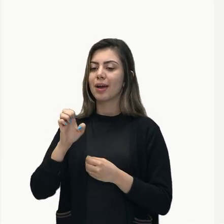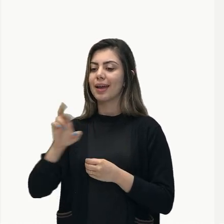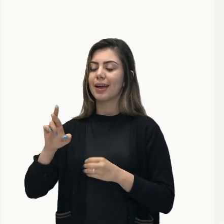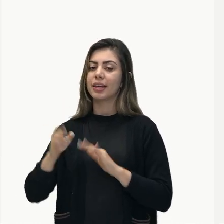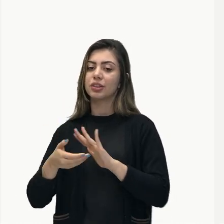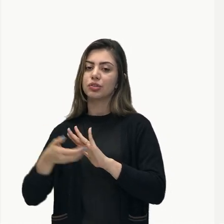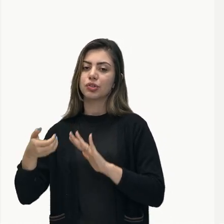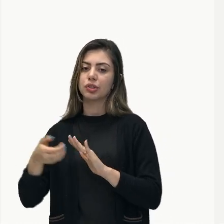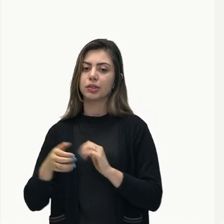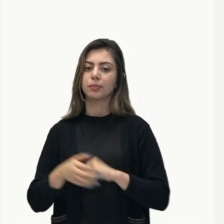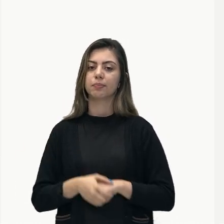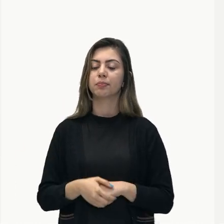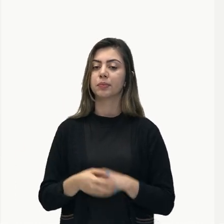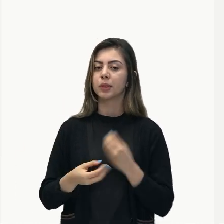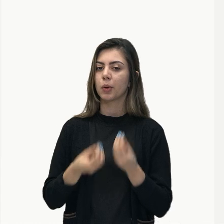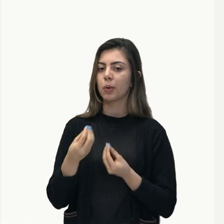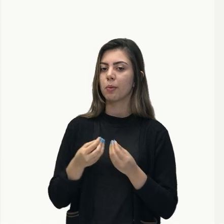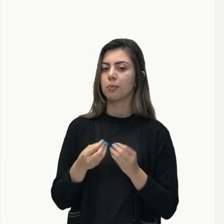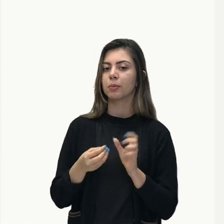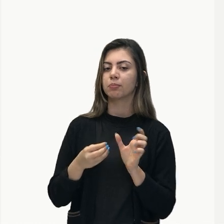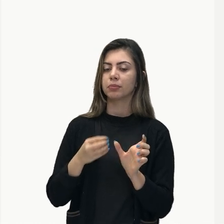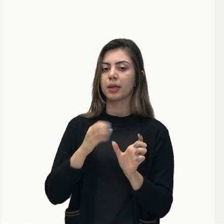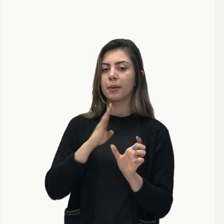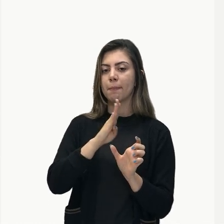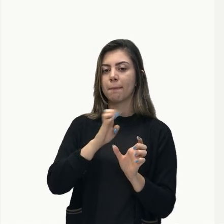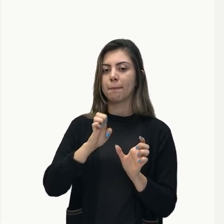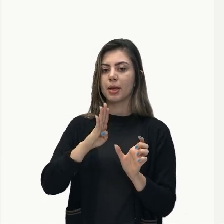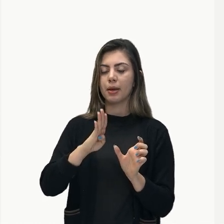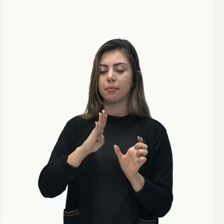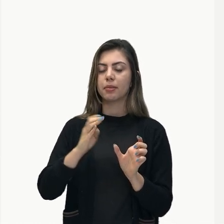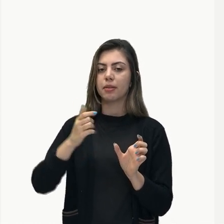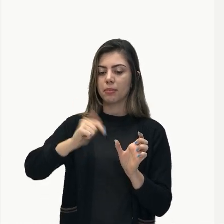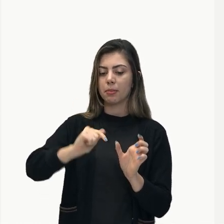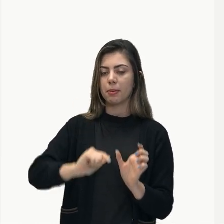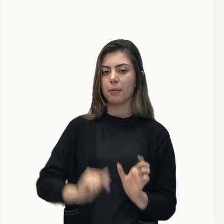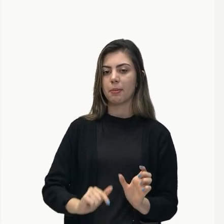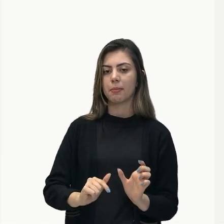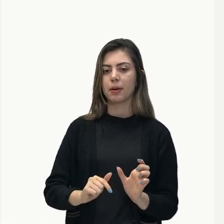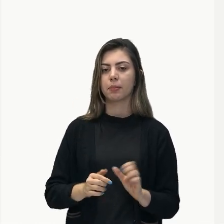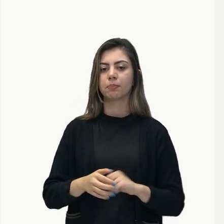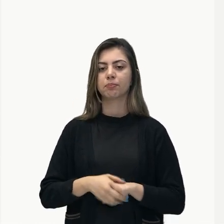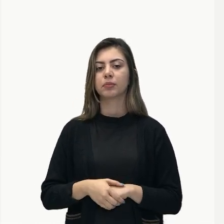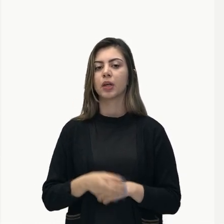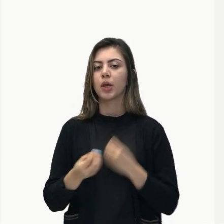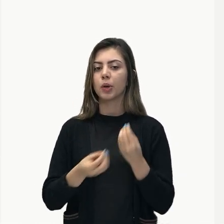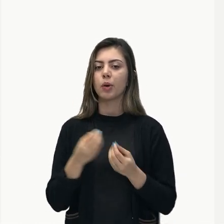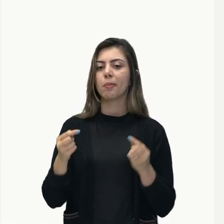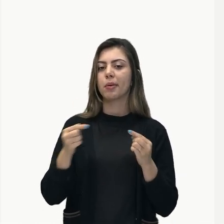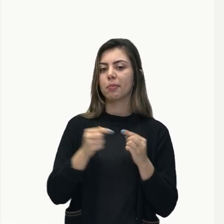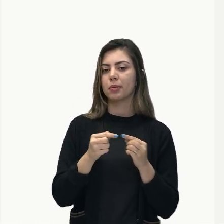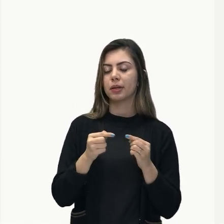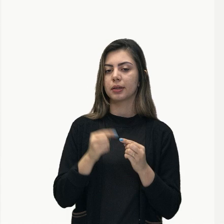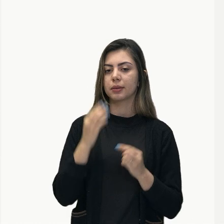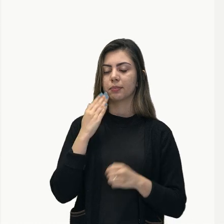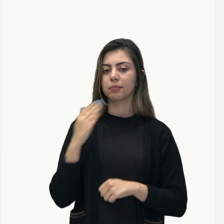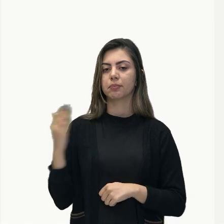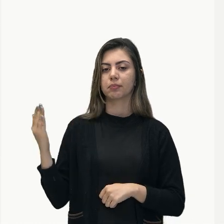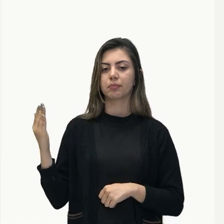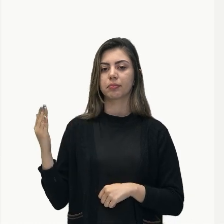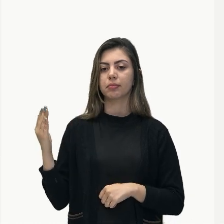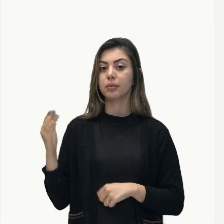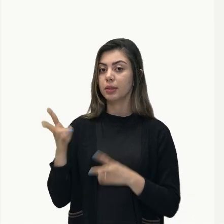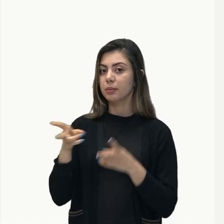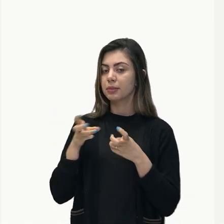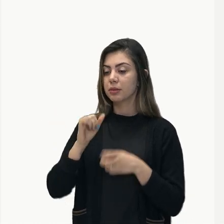de beber é beb, né? Então, como é que nós conjugamos? Eu bebia. E o acento, olha aí o